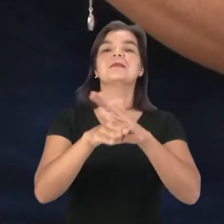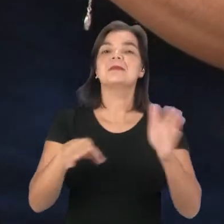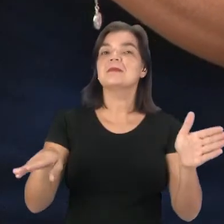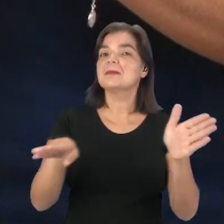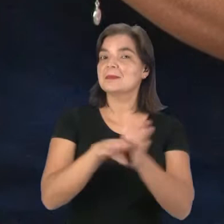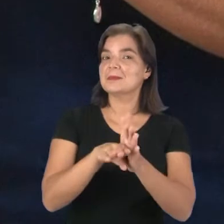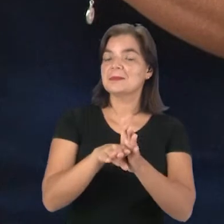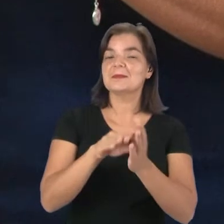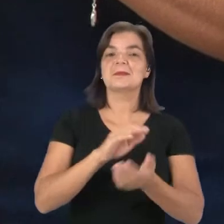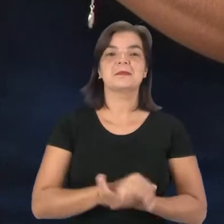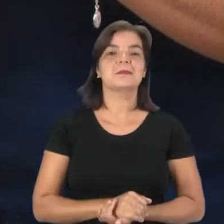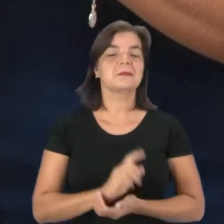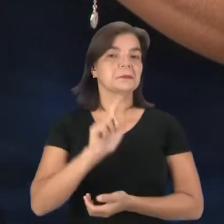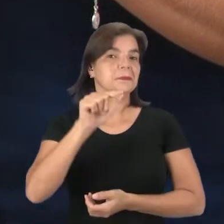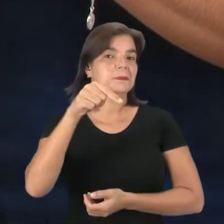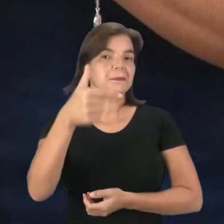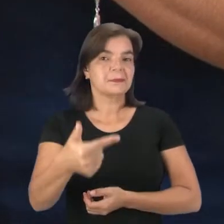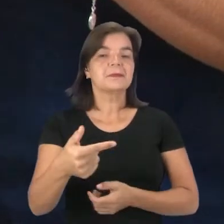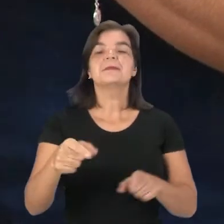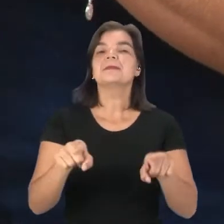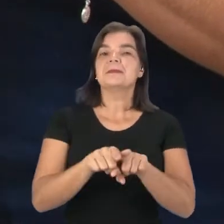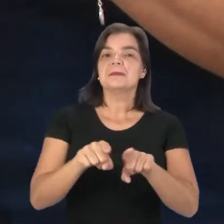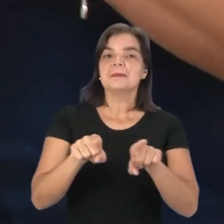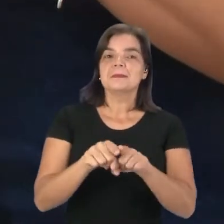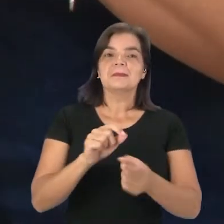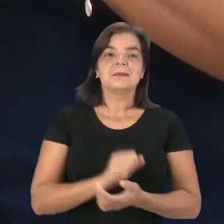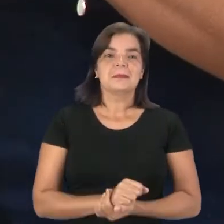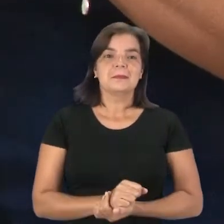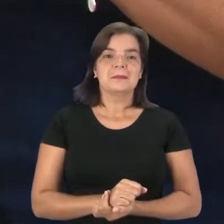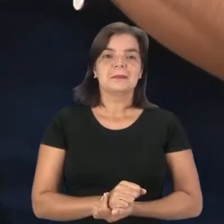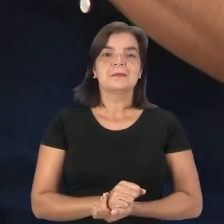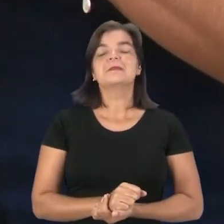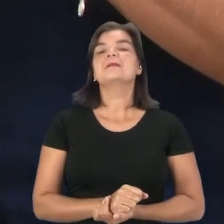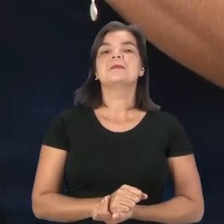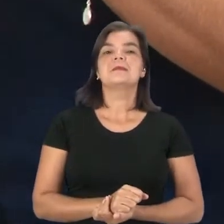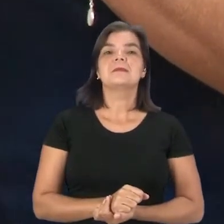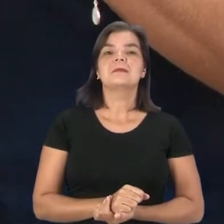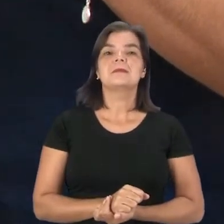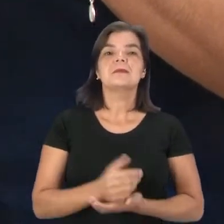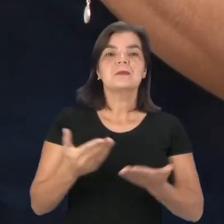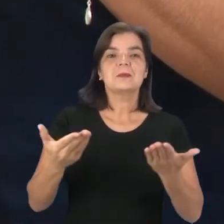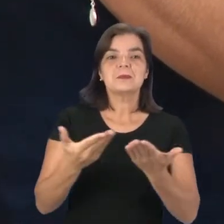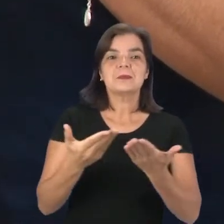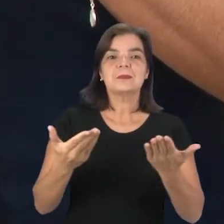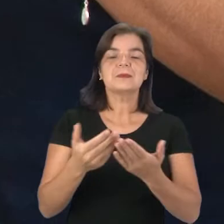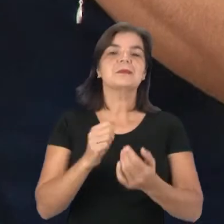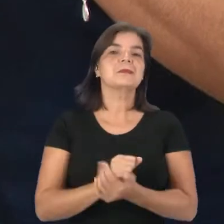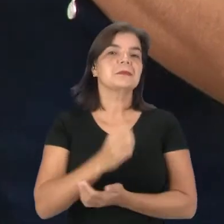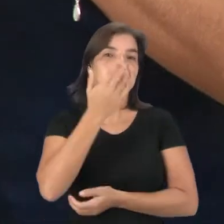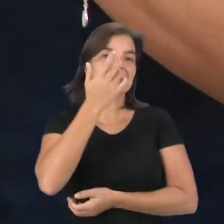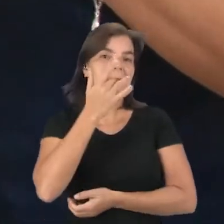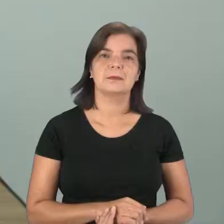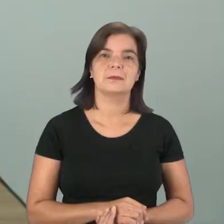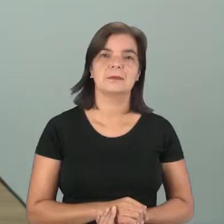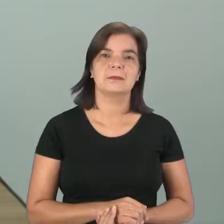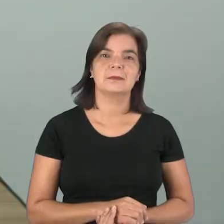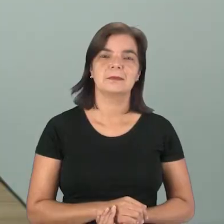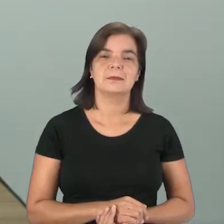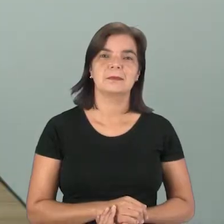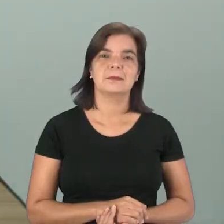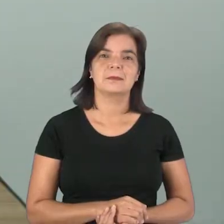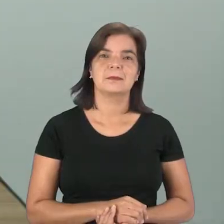na trilha e chegou aqui do outro lado do Lago agora crianças